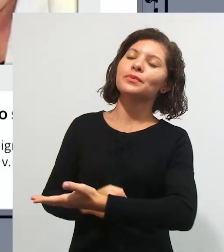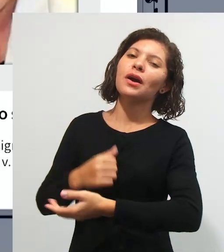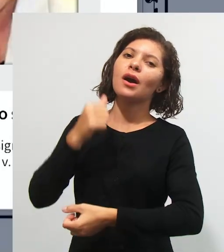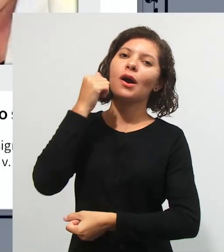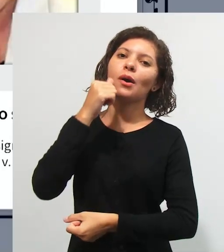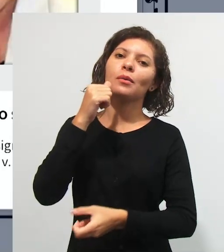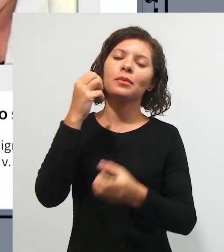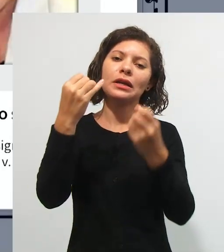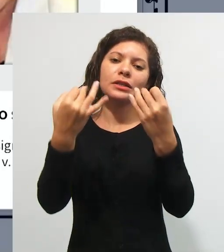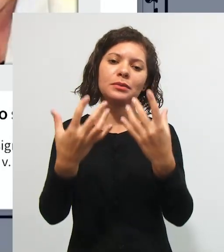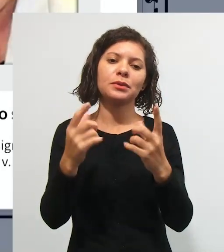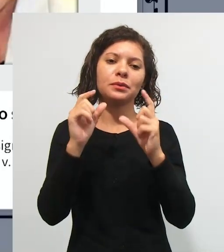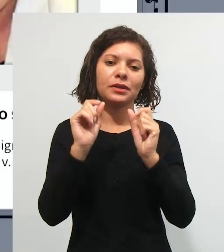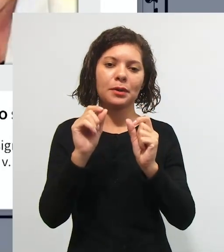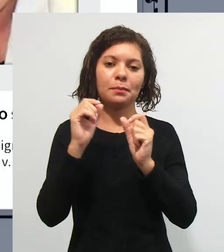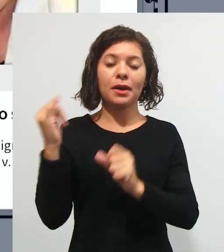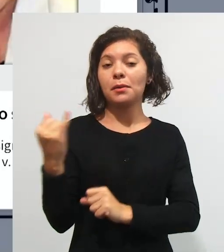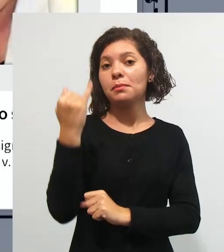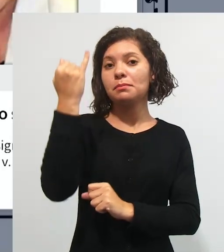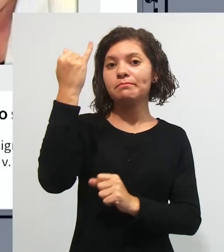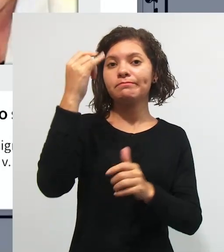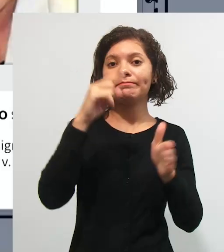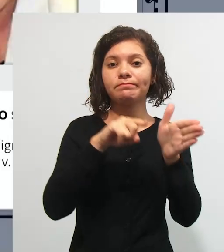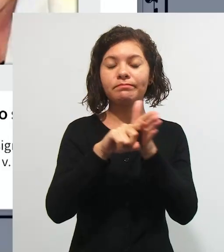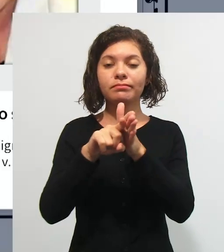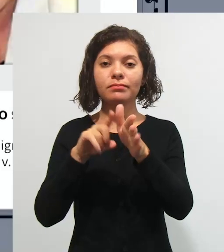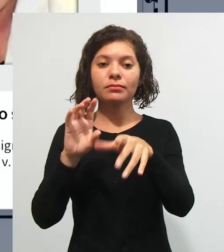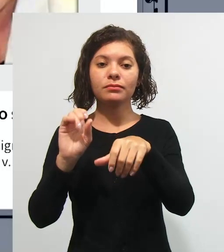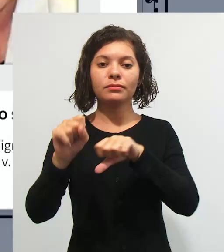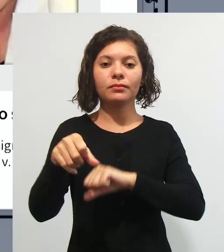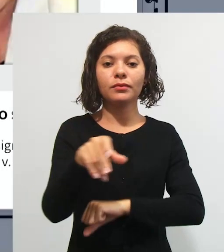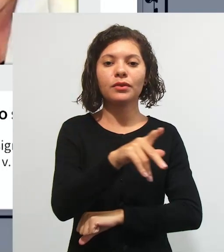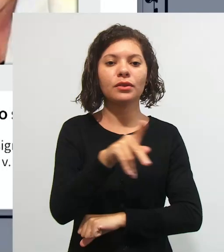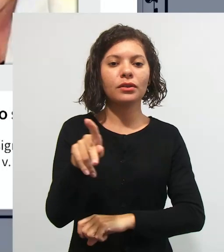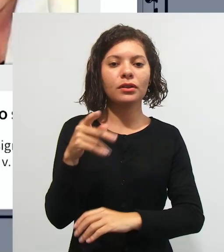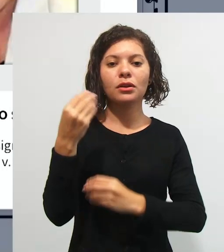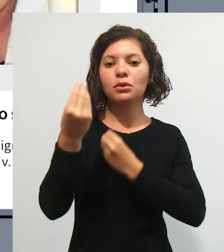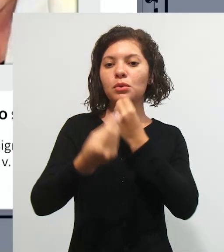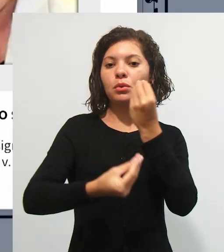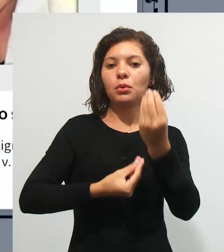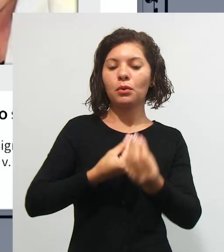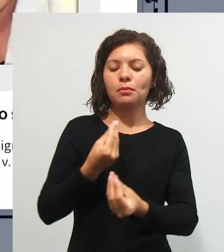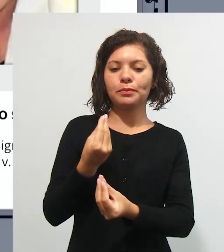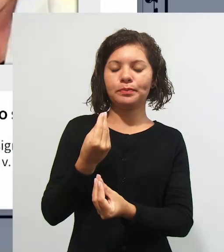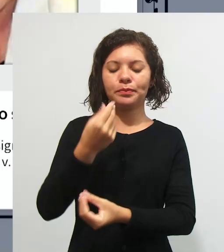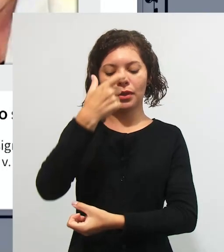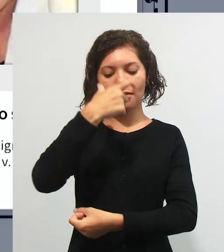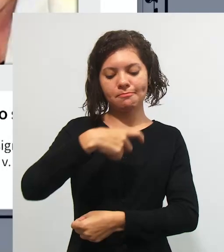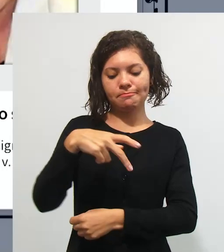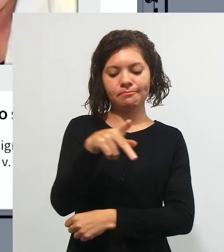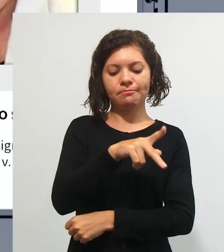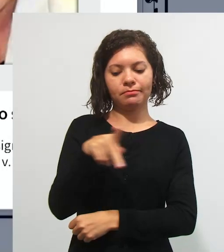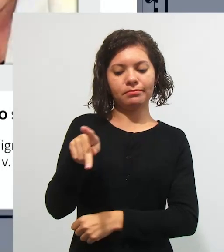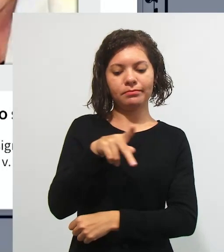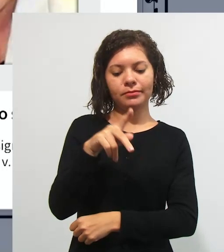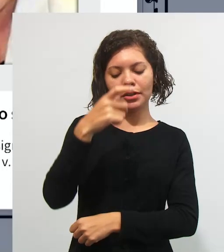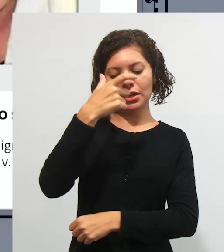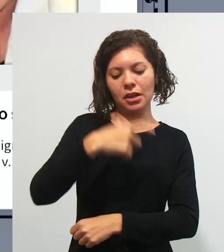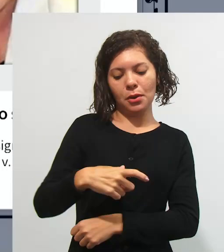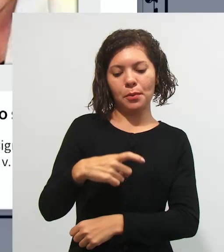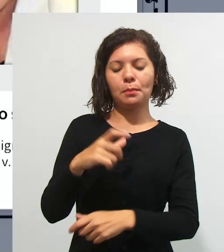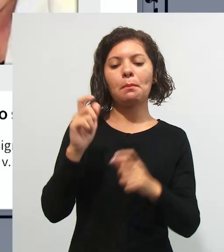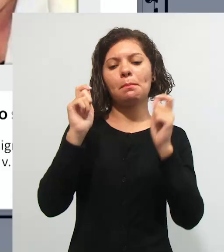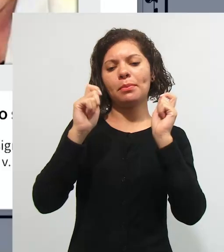de professores acontece no movimento que compreende os docentes como sujeitos que podem